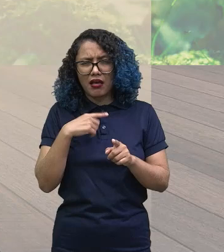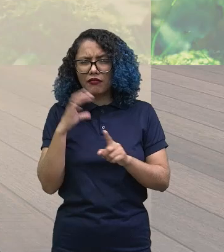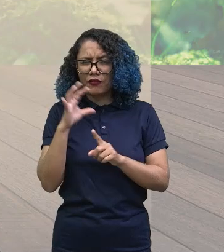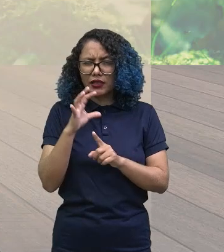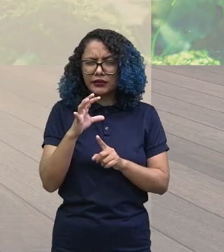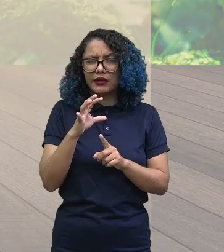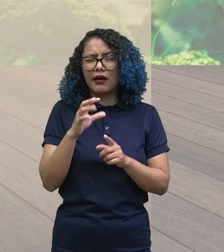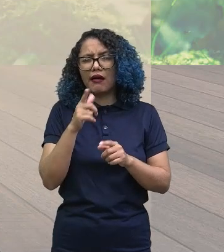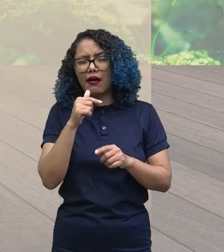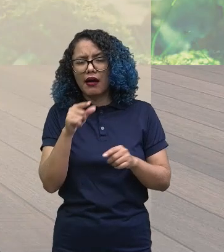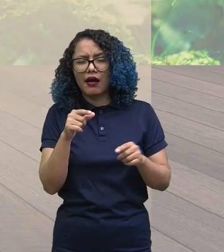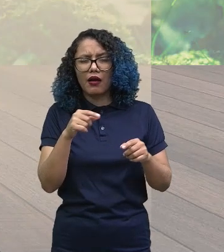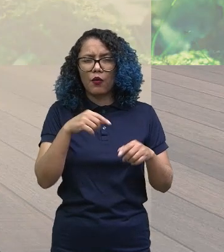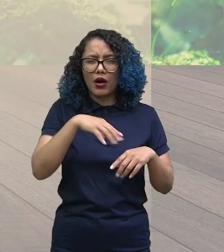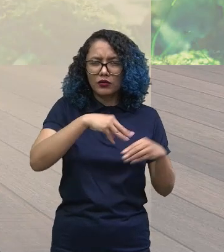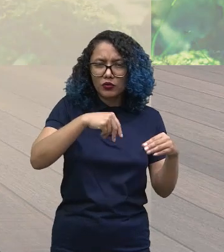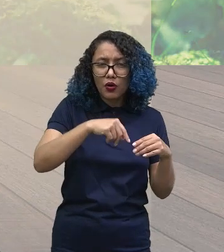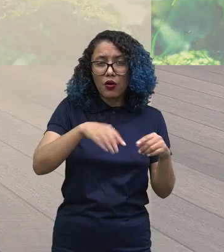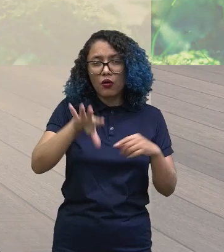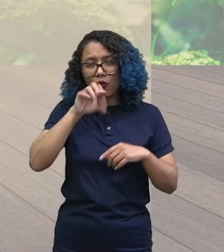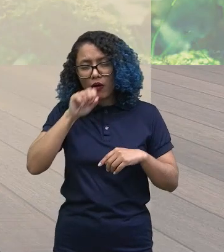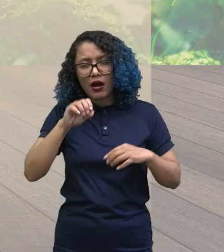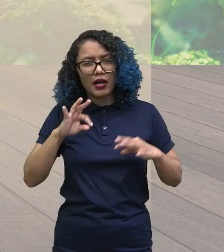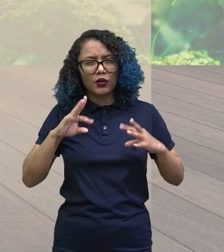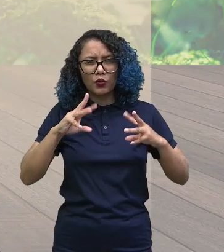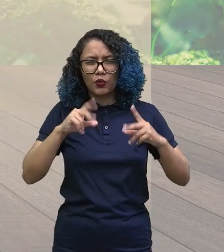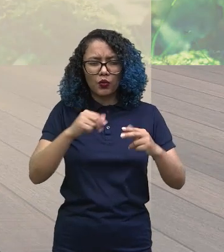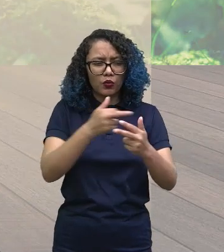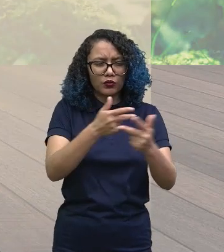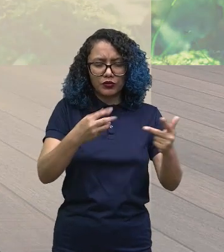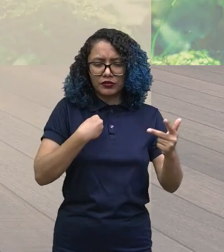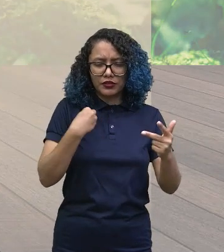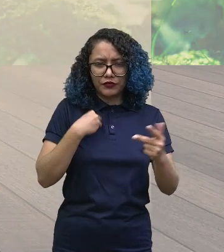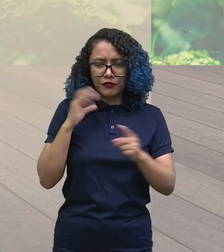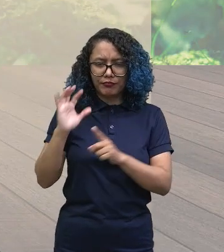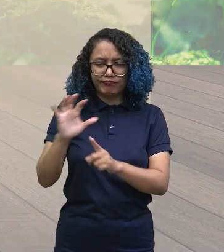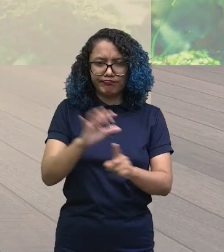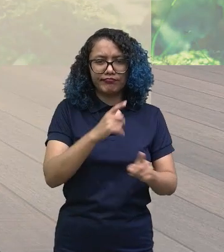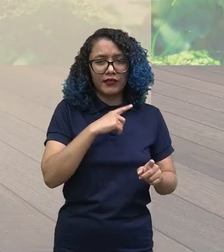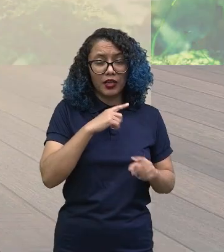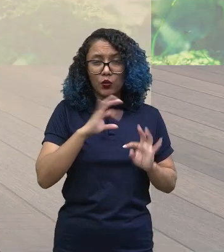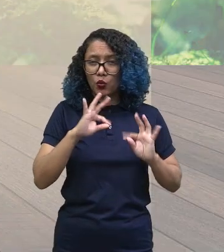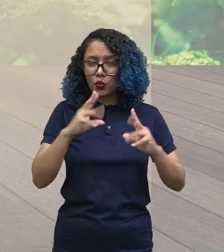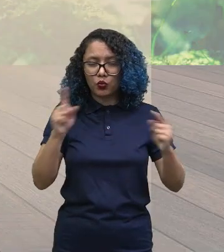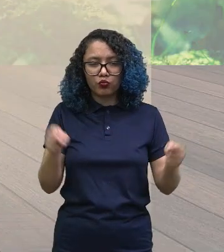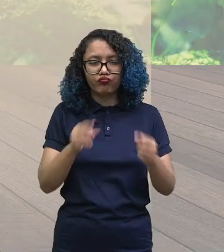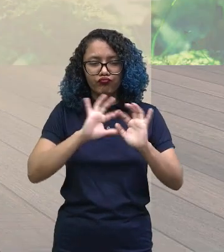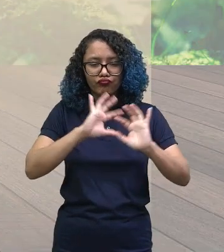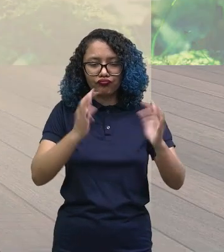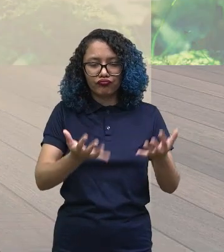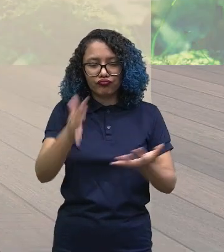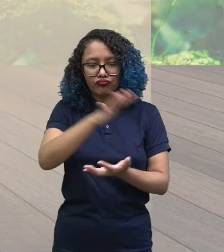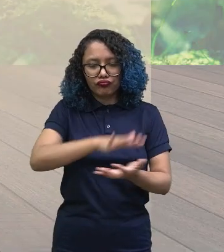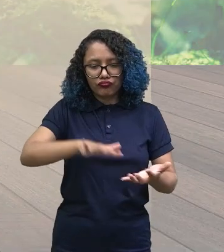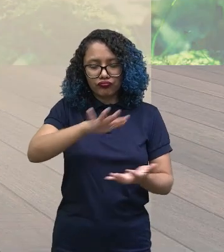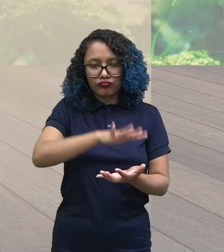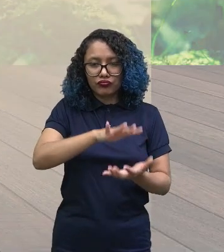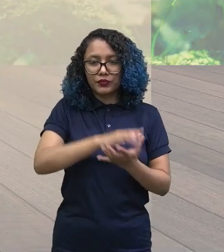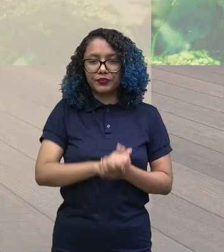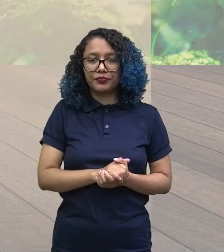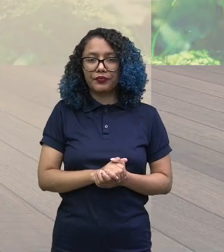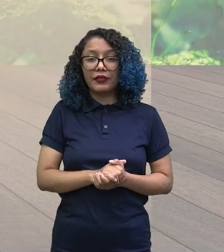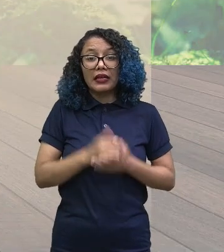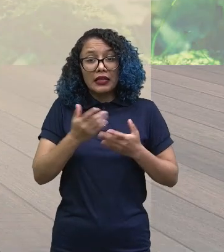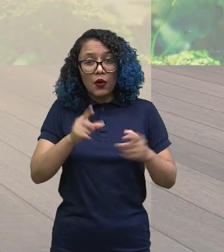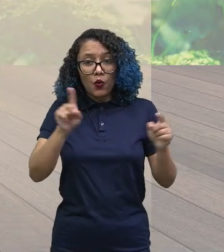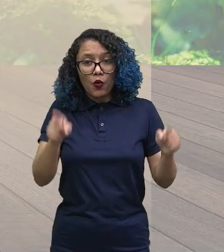solo, do ar, né, em todos os seres vivos. Então, isso tudo é um ecossistema ali. Uma organização, ou